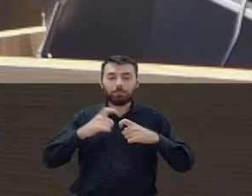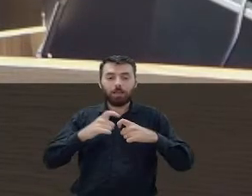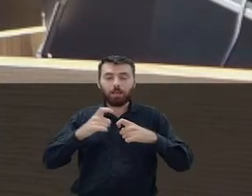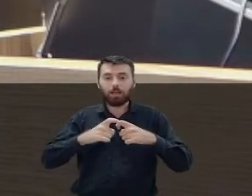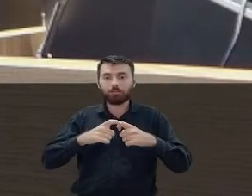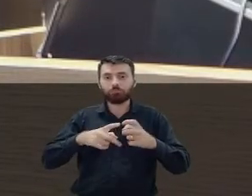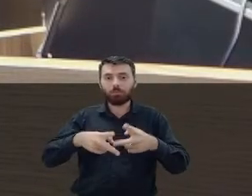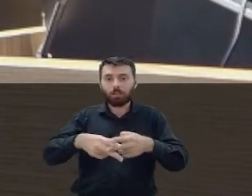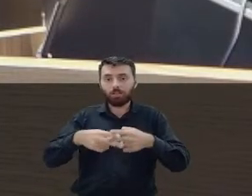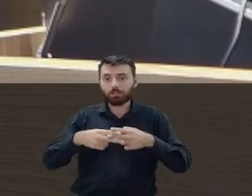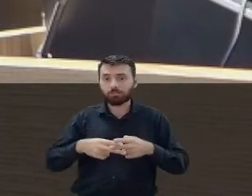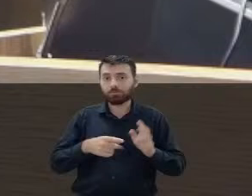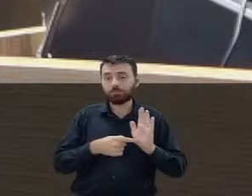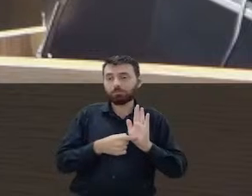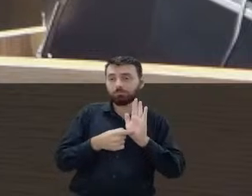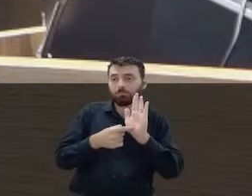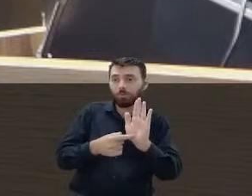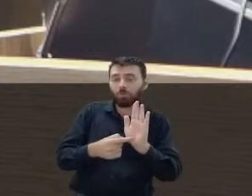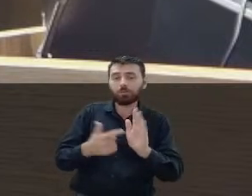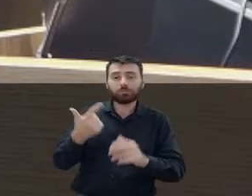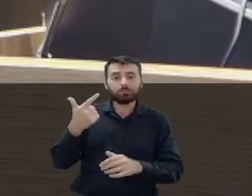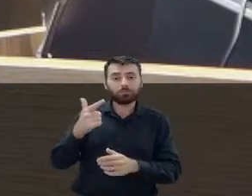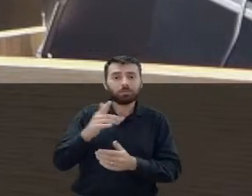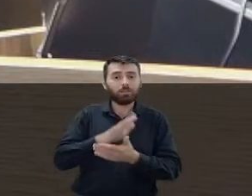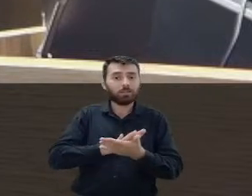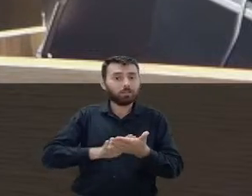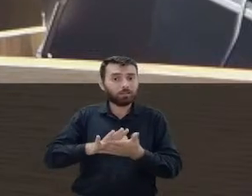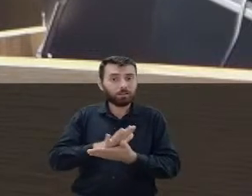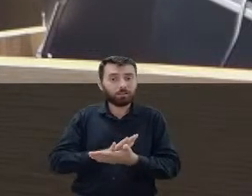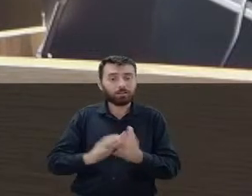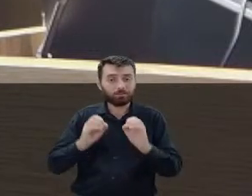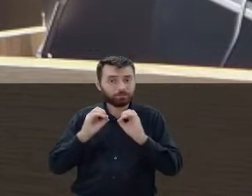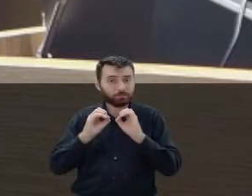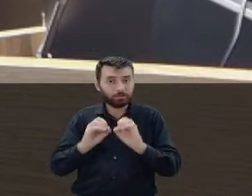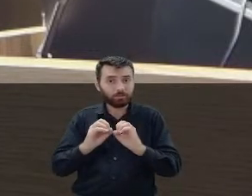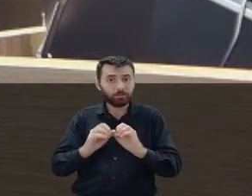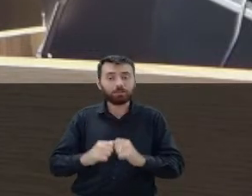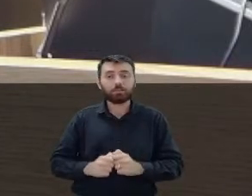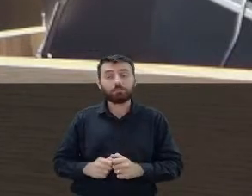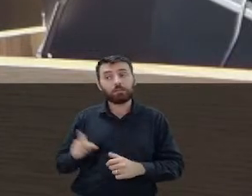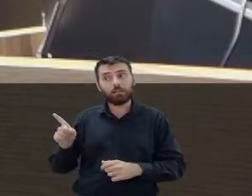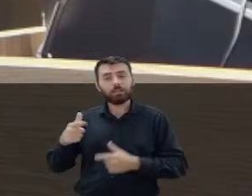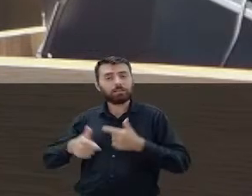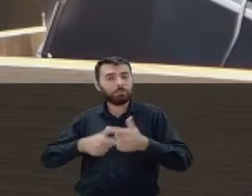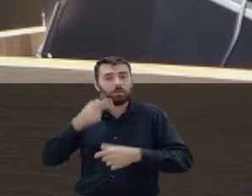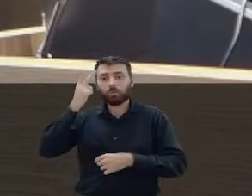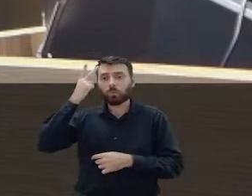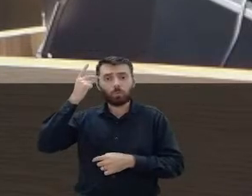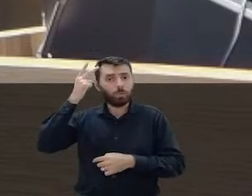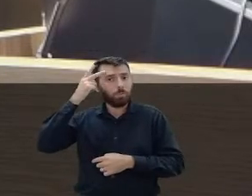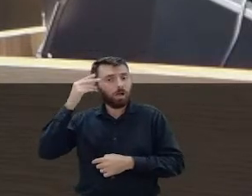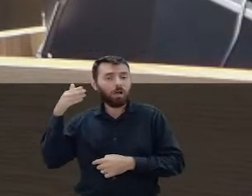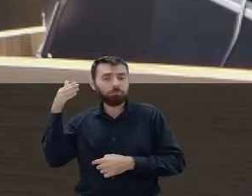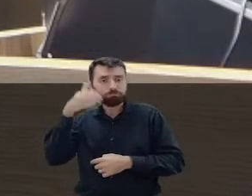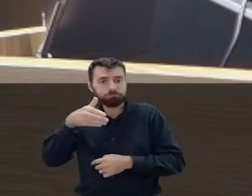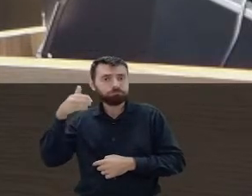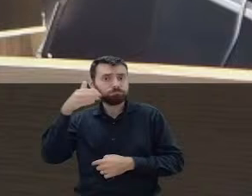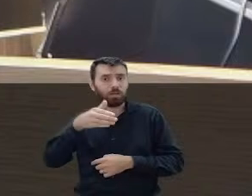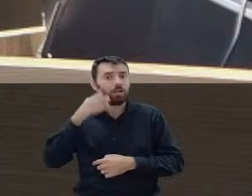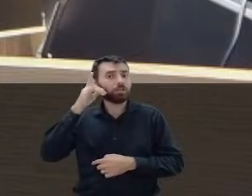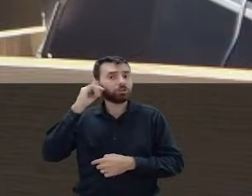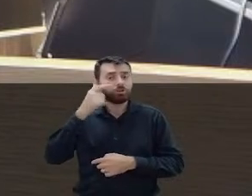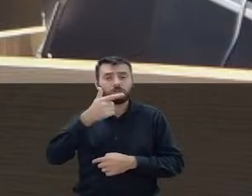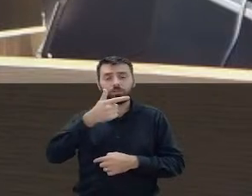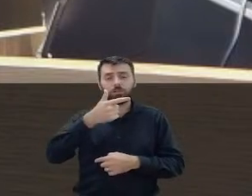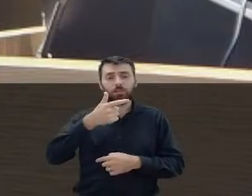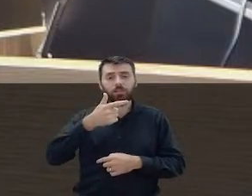em razão da lesão em membros superiores, tendo a reclamante trabalhado normalmente da admissão 12/6/2020 até a data